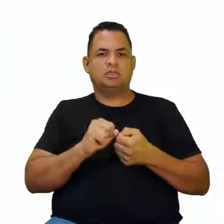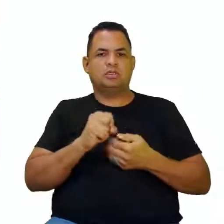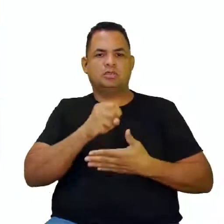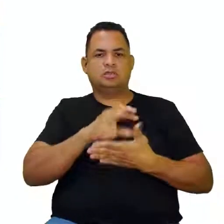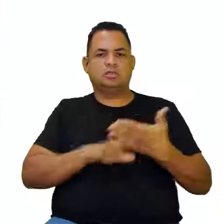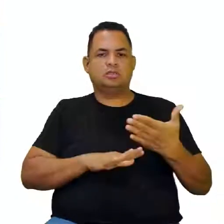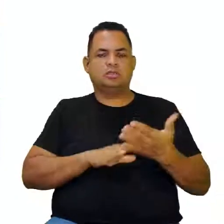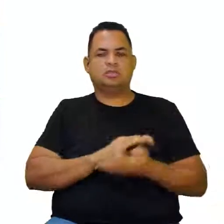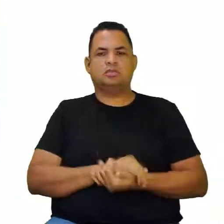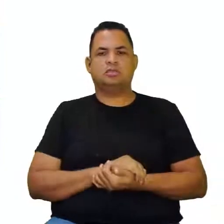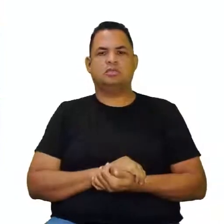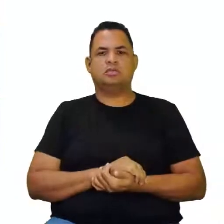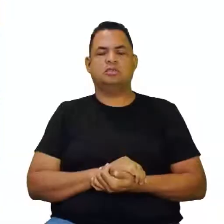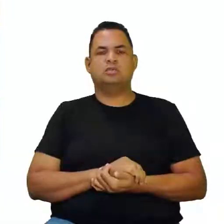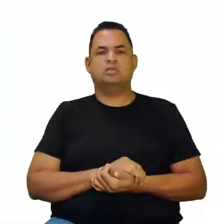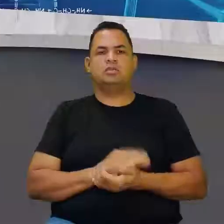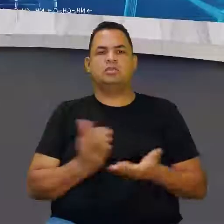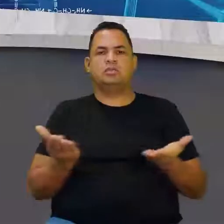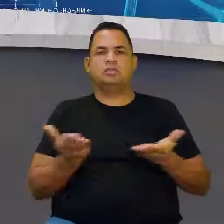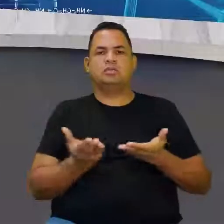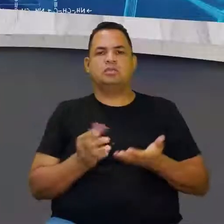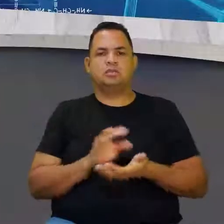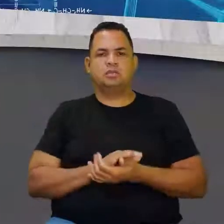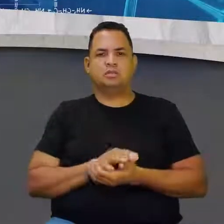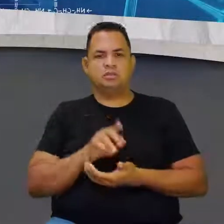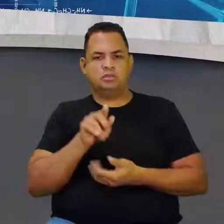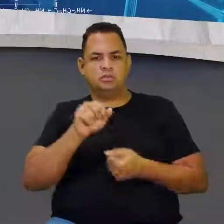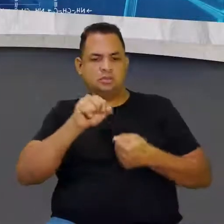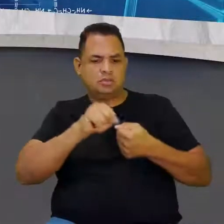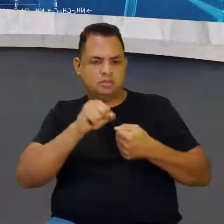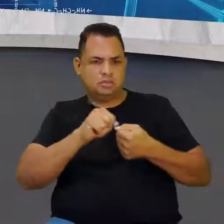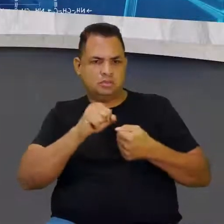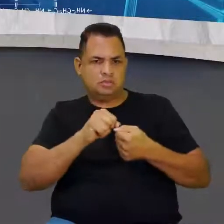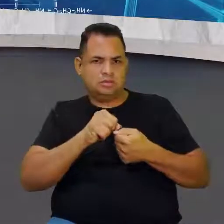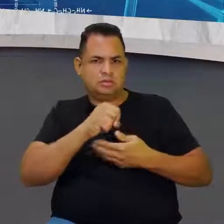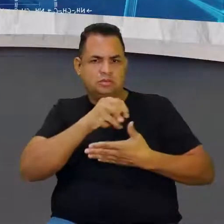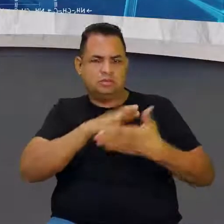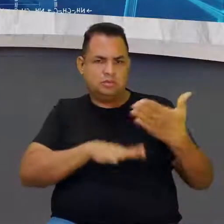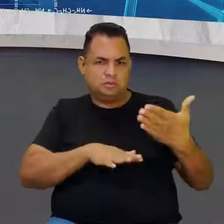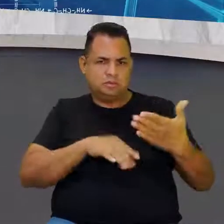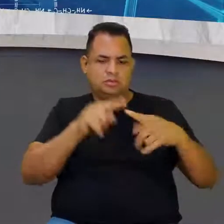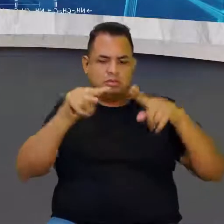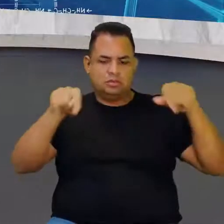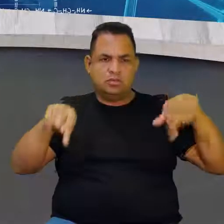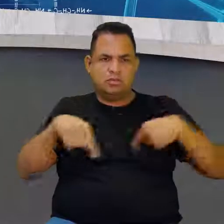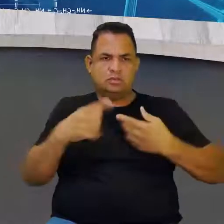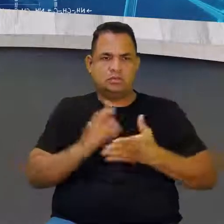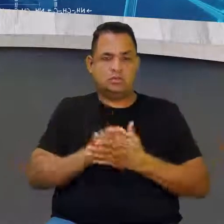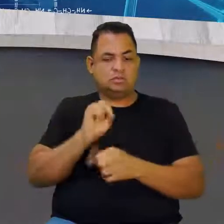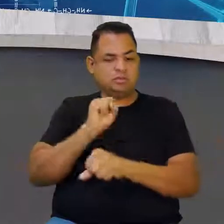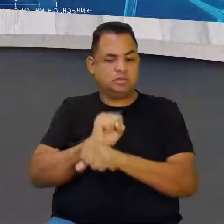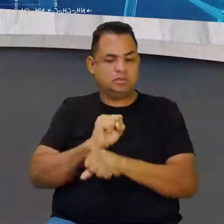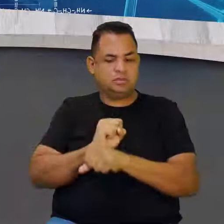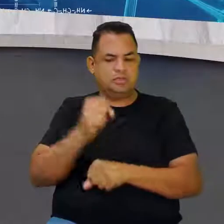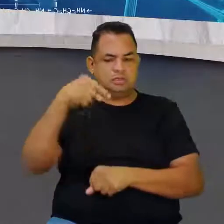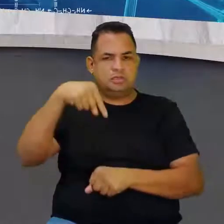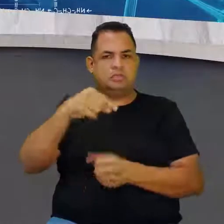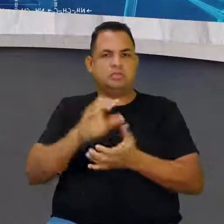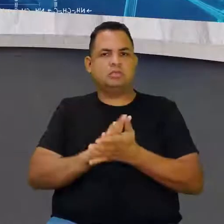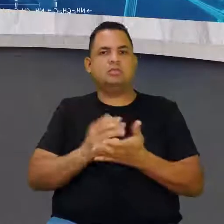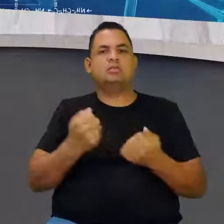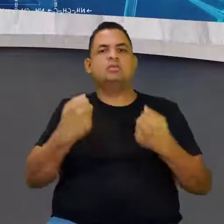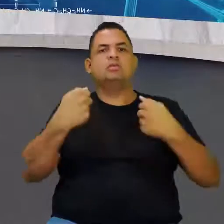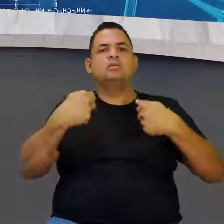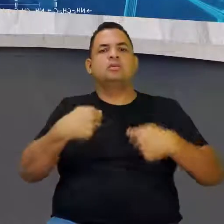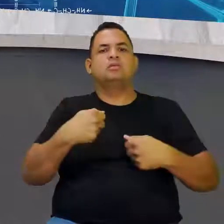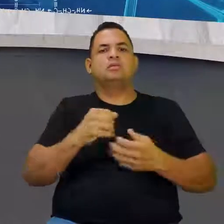Exame Nacional. E agora você vai lá fazer a sua atividade de sala. Eu vou aguardar vocês aqui para que a gente